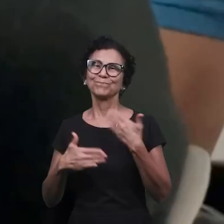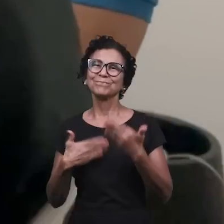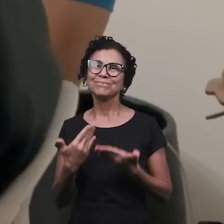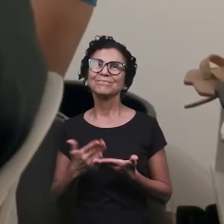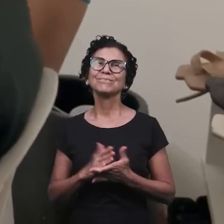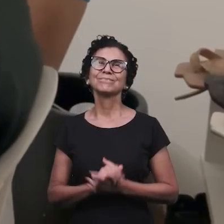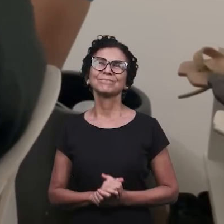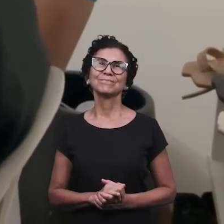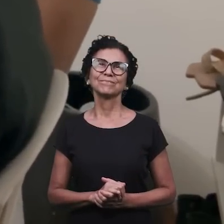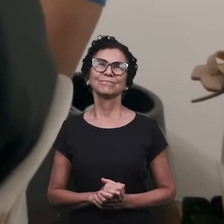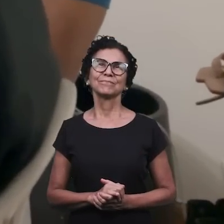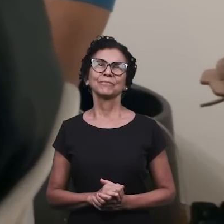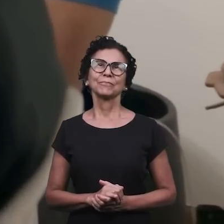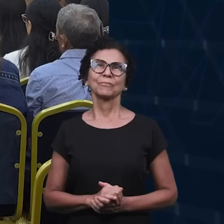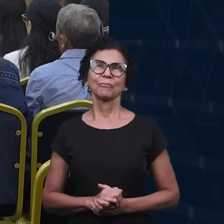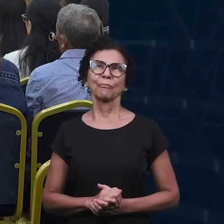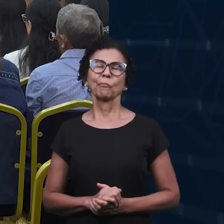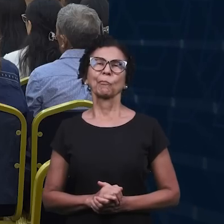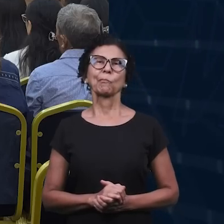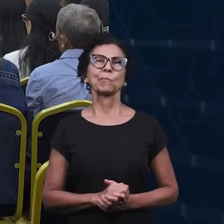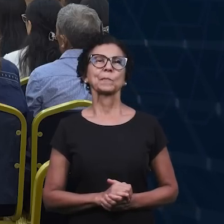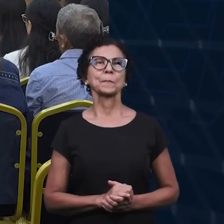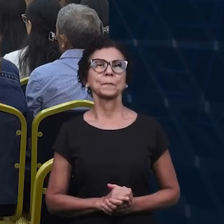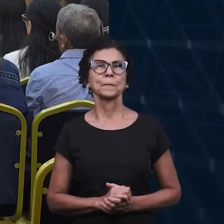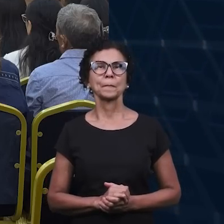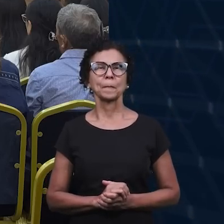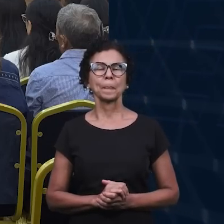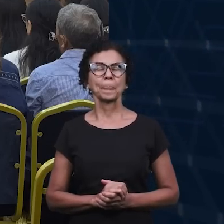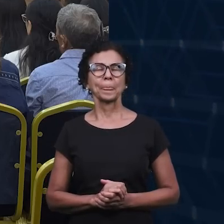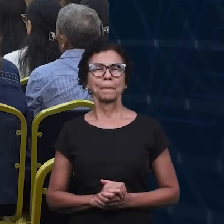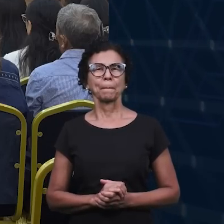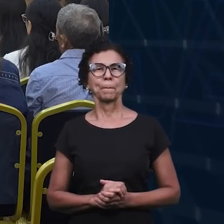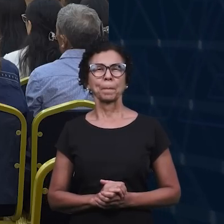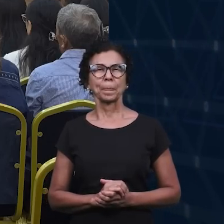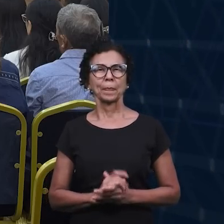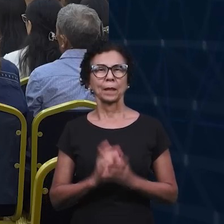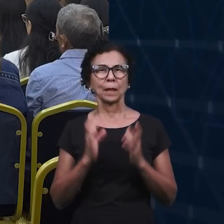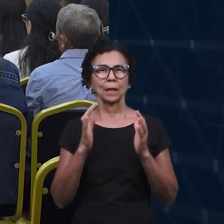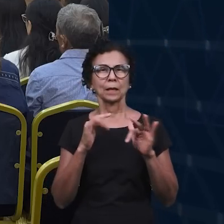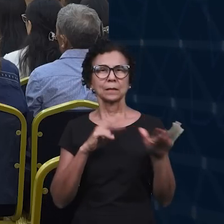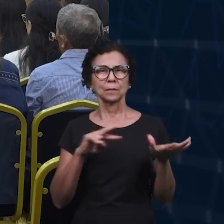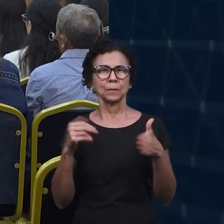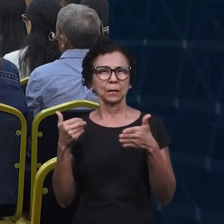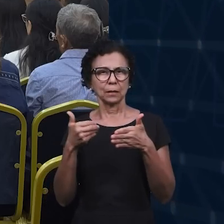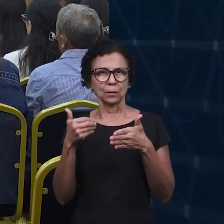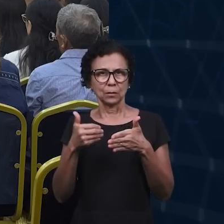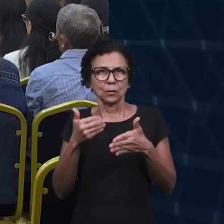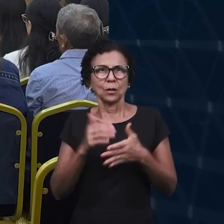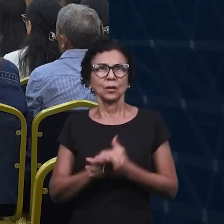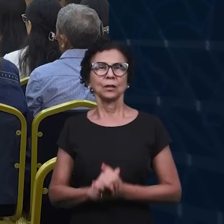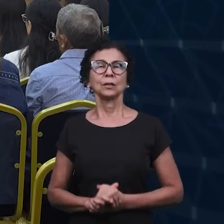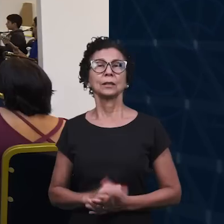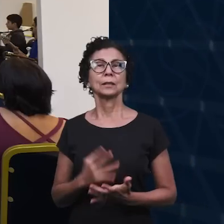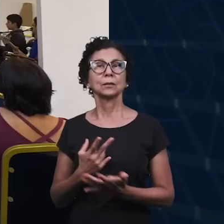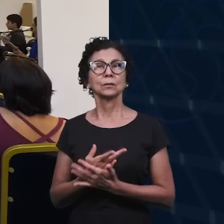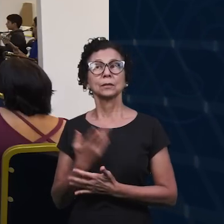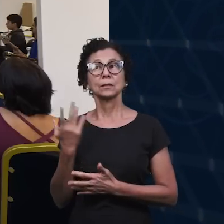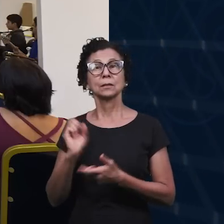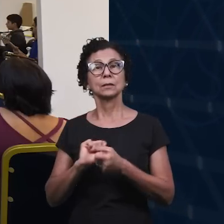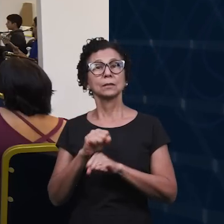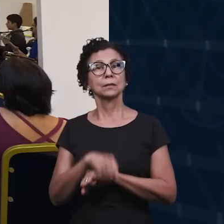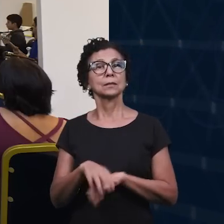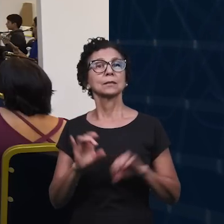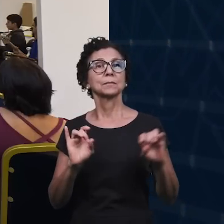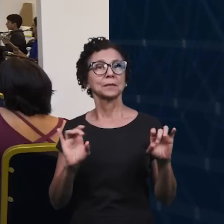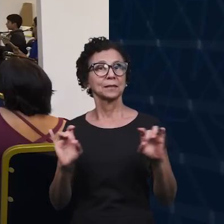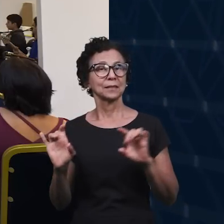alegria para todo o corpo. Neste fim de semana, na cidade de Trujillo, no Peru, foi realizado um